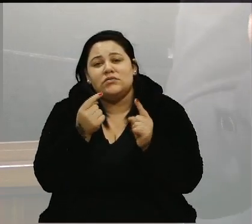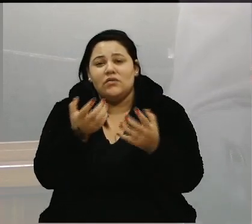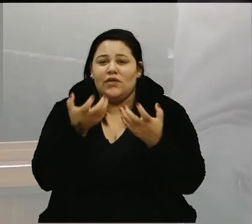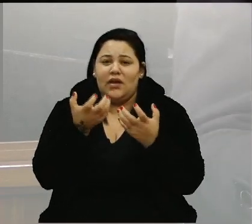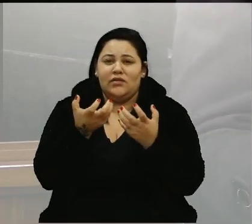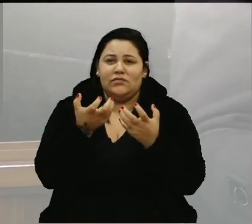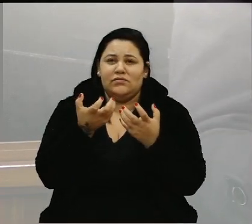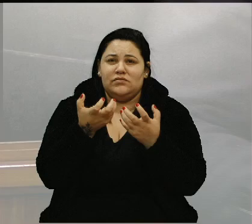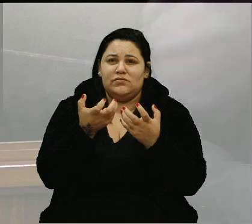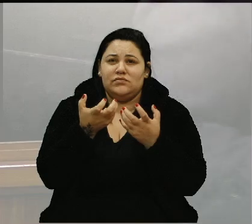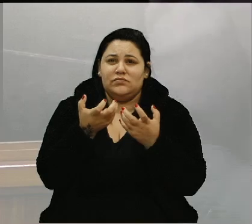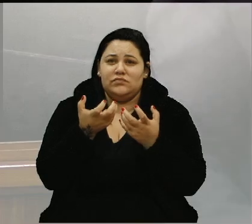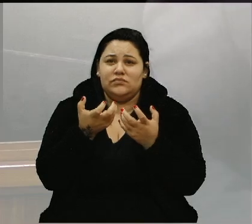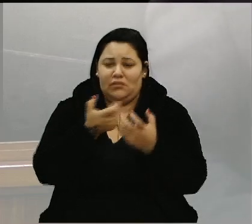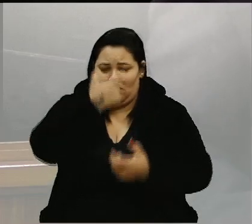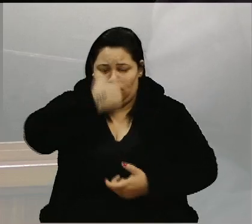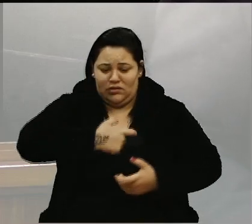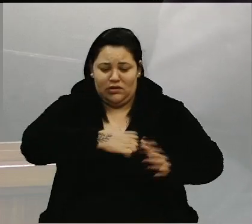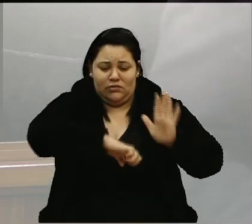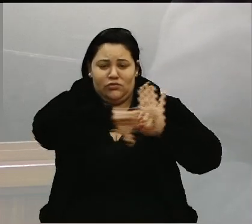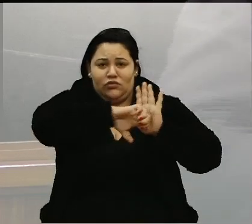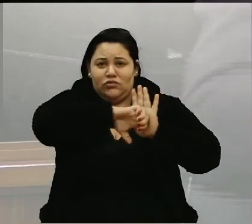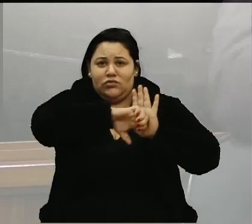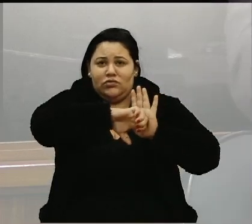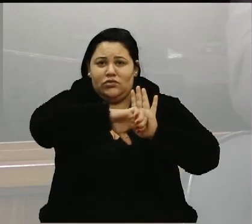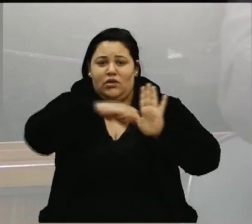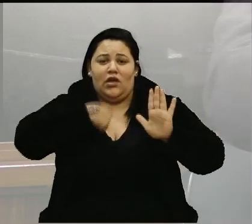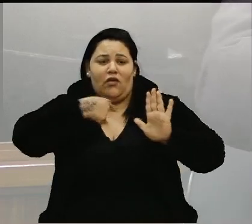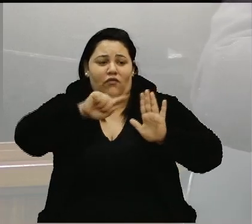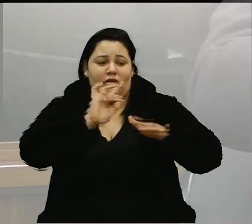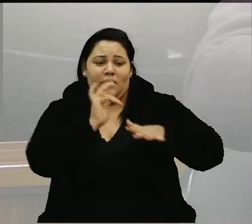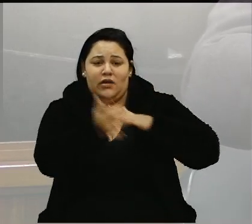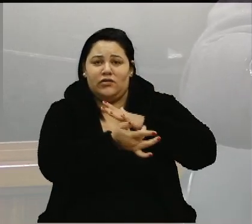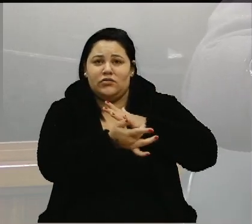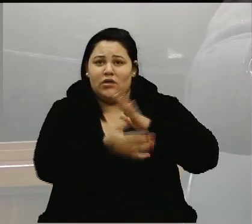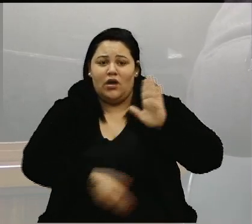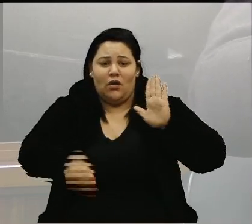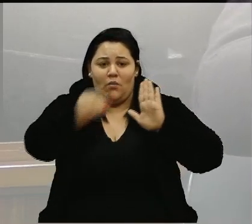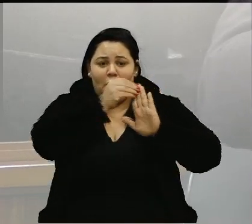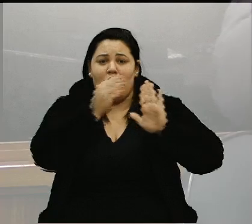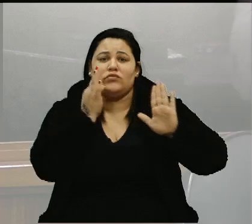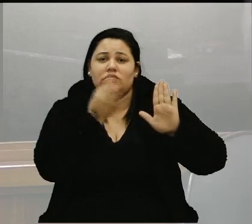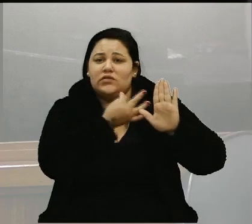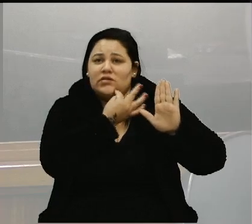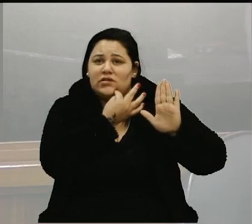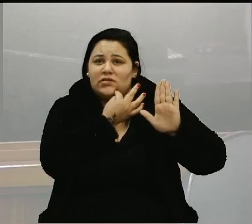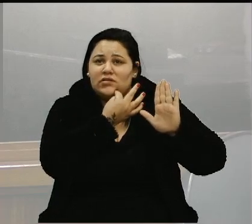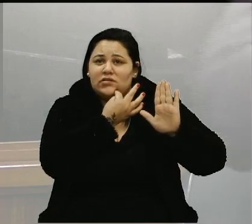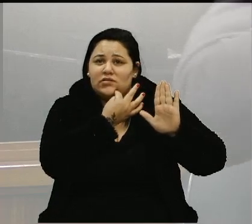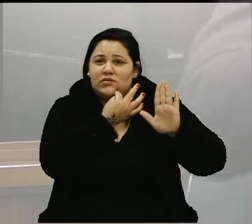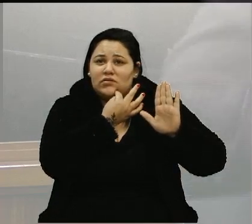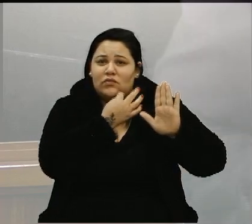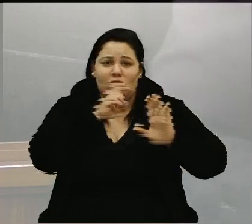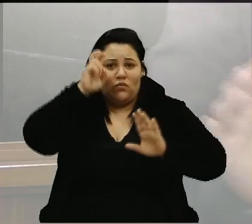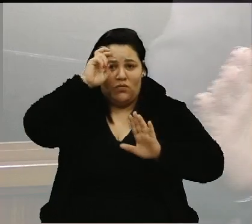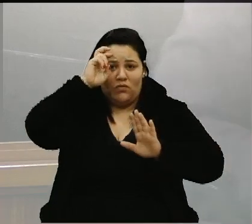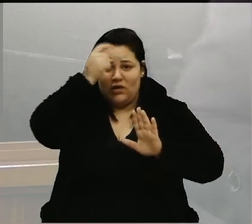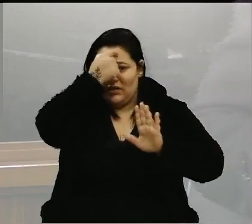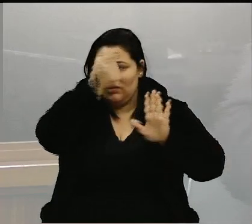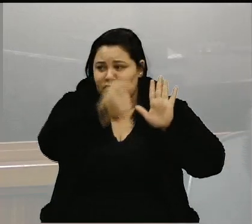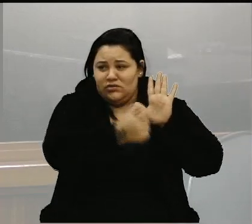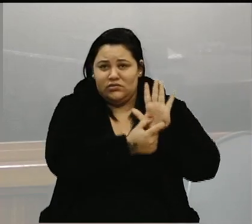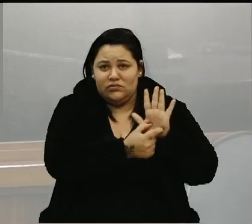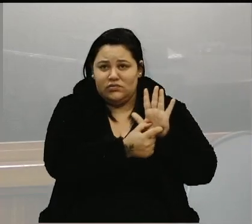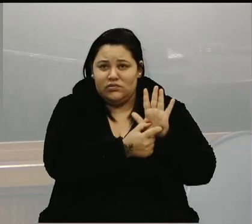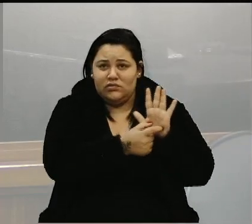ousar ser criminoso, mas daí eu vou lá nas minhas redes, posto o vídeo da vereadora Tati com a inteligência artificial e vou responder. Tudo